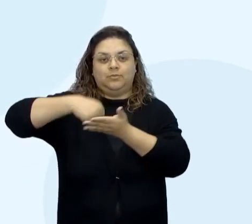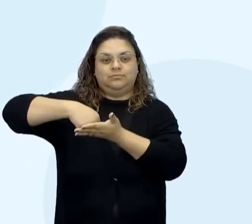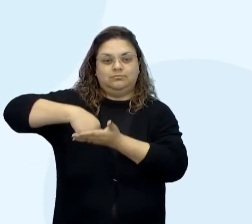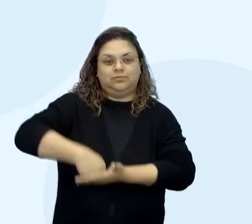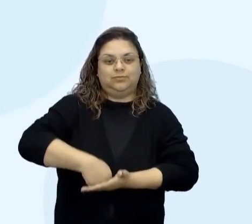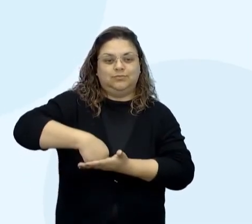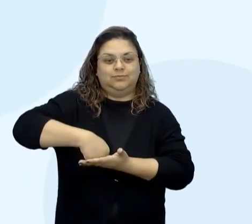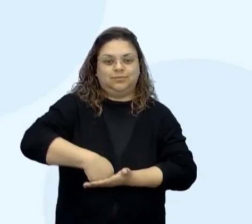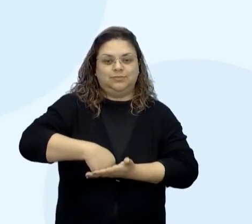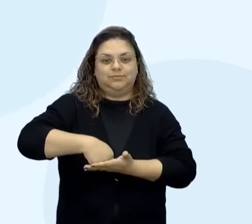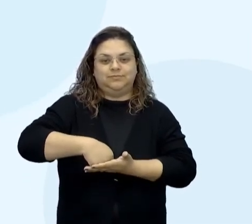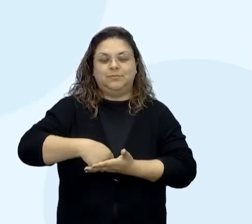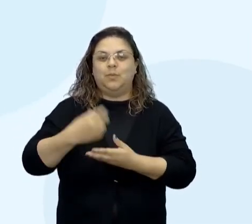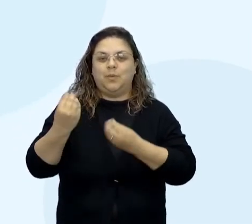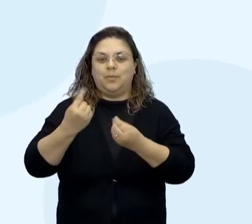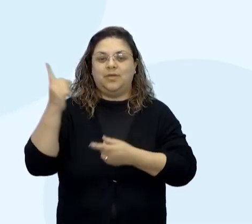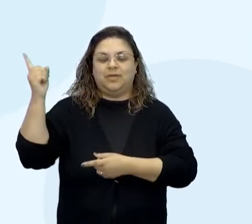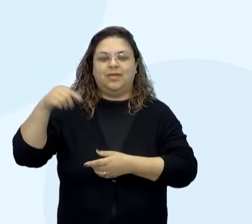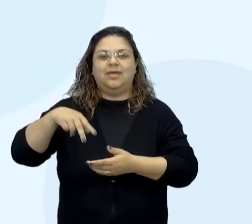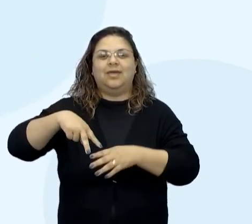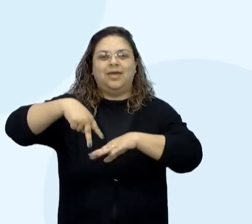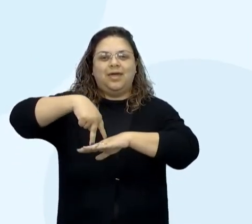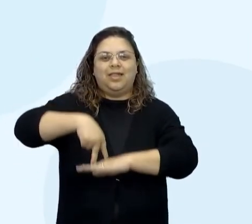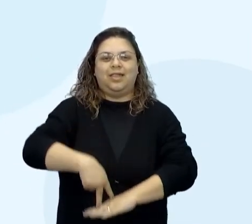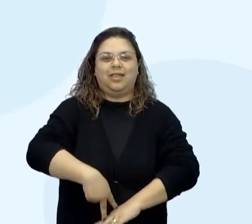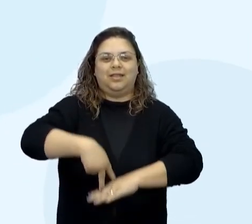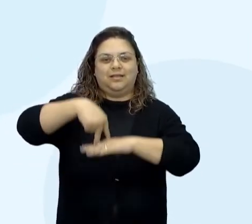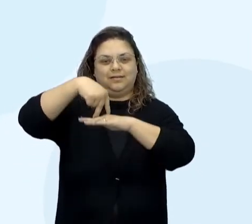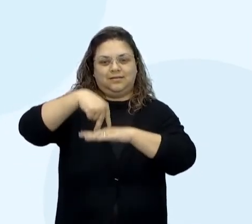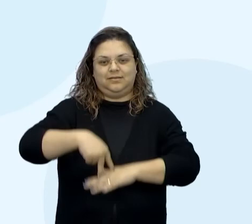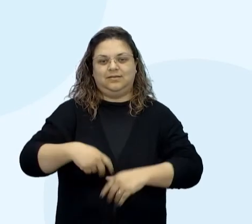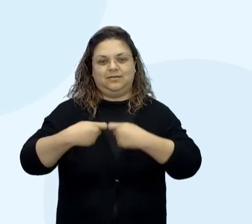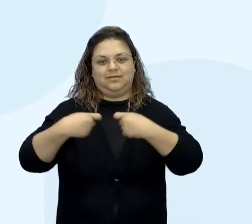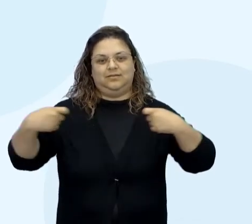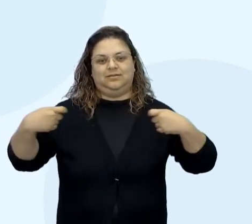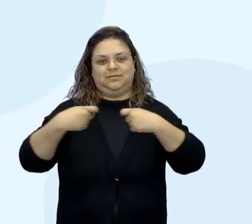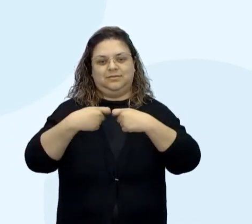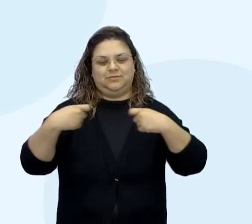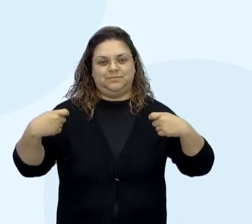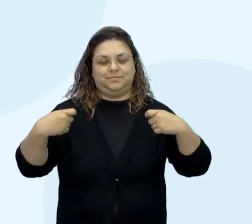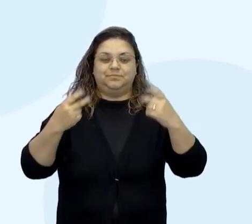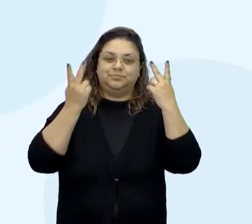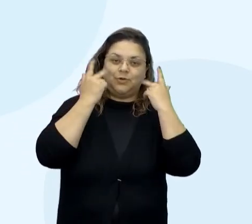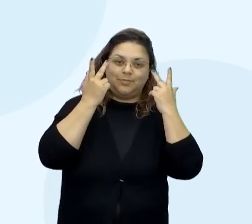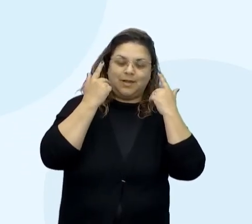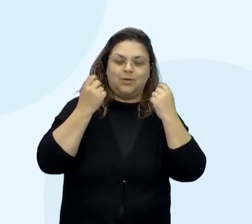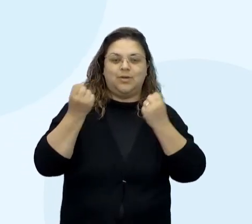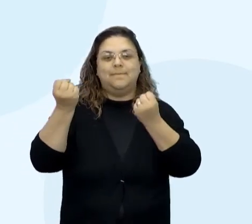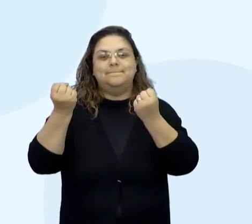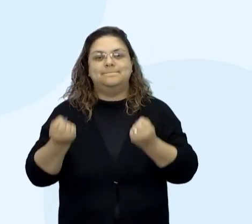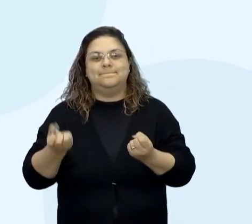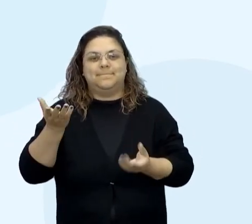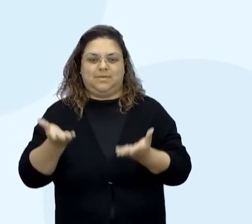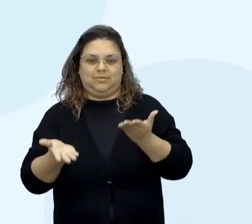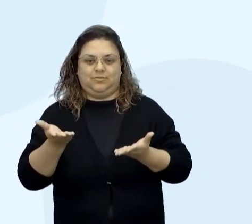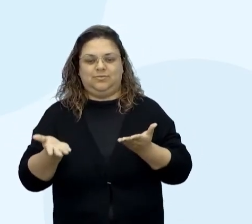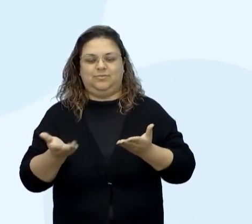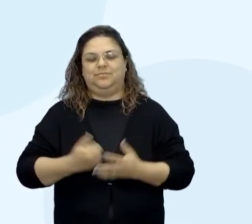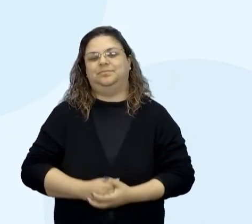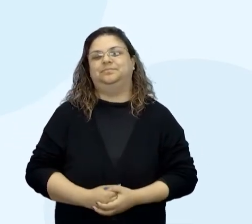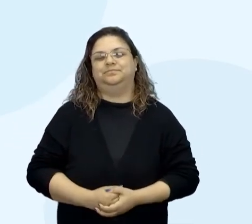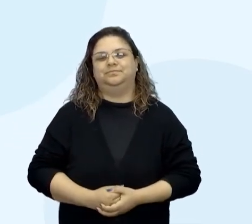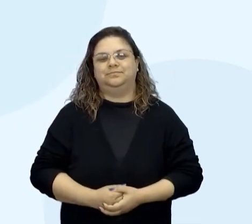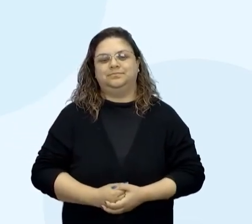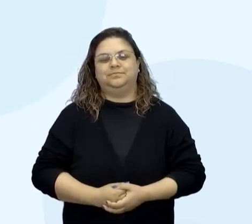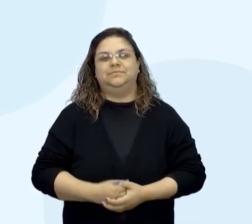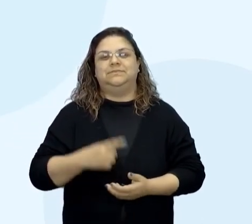a cama elástica. Força elástica, a normal e o peso, que no mais das vezes está em todas